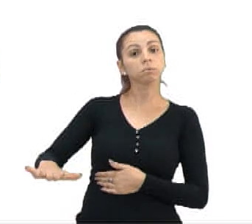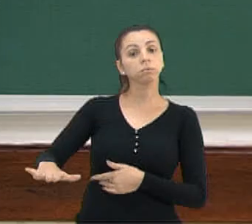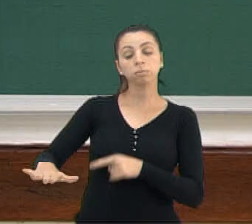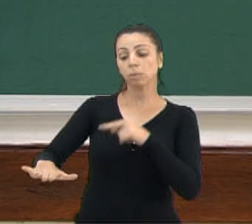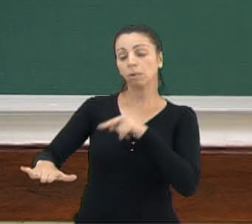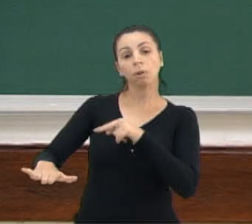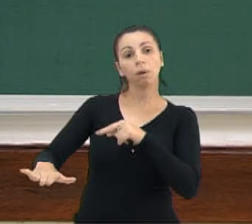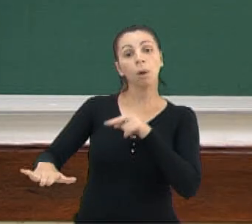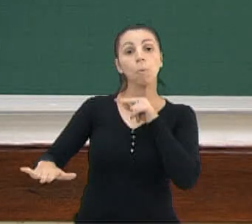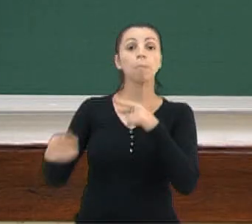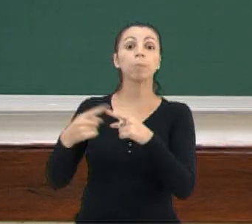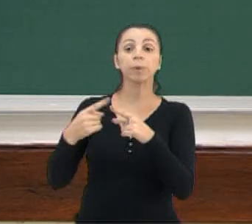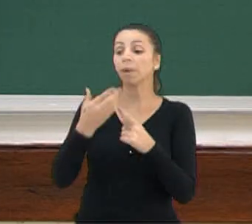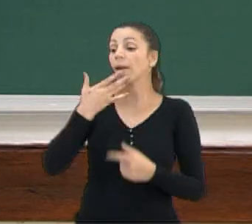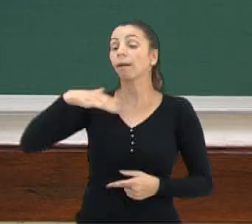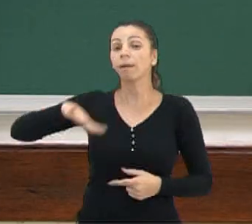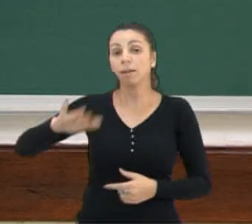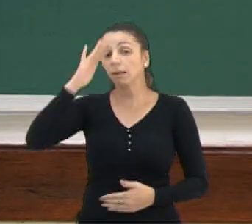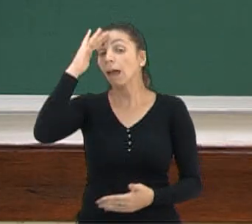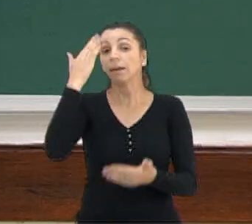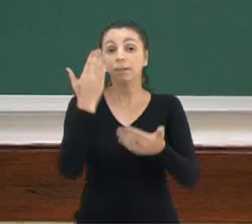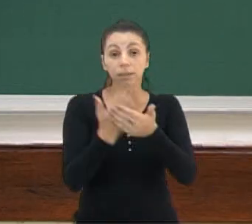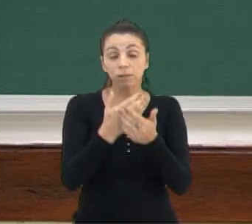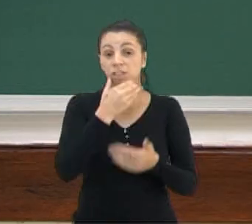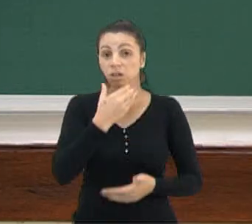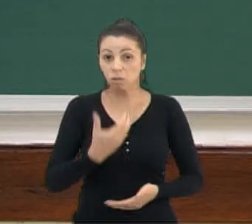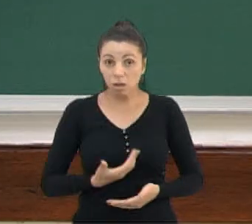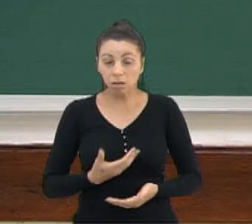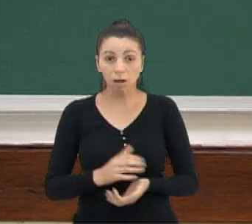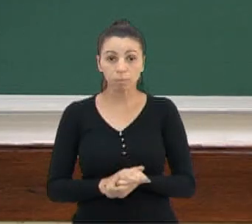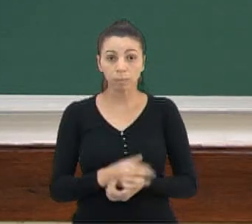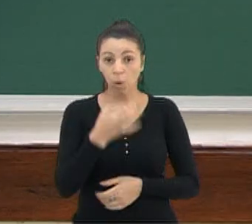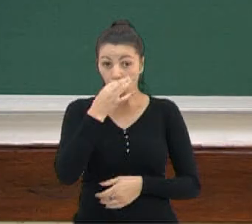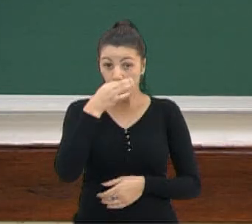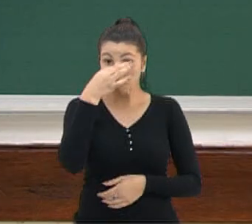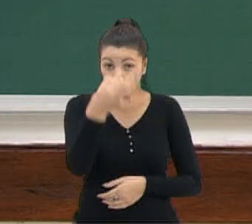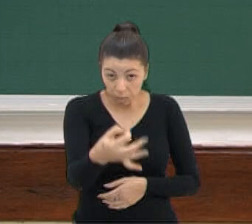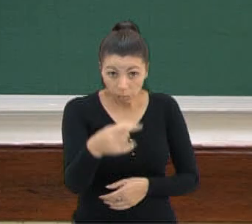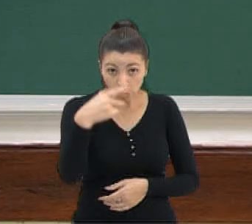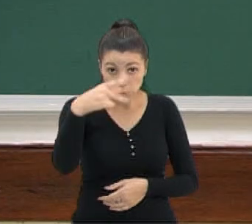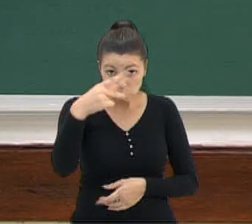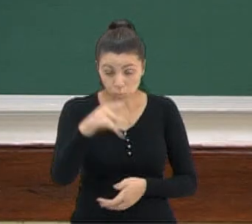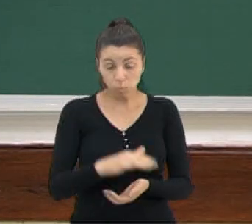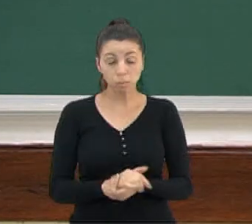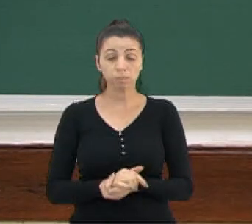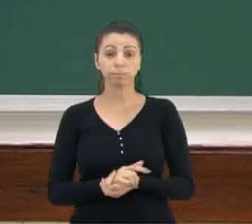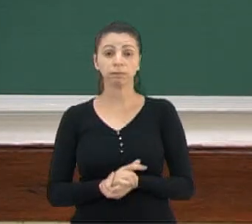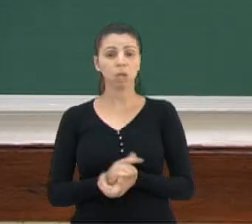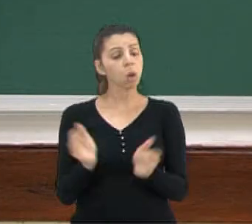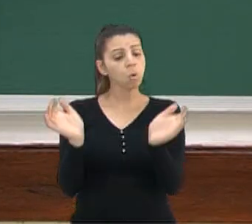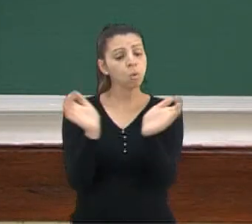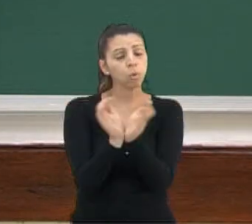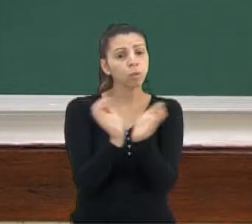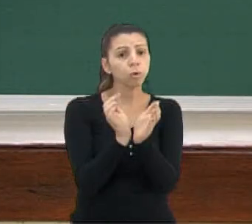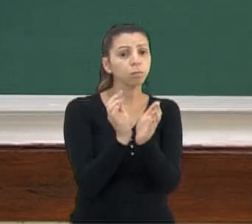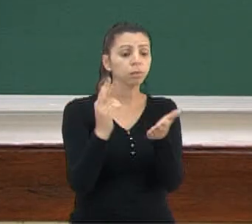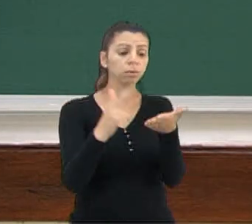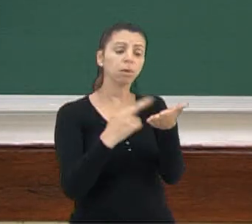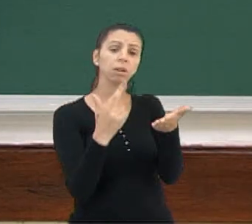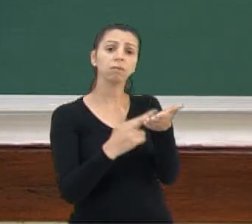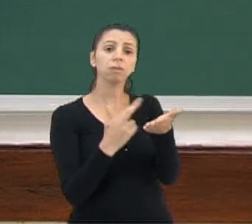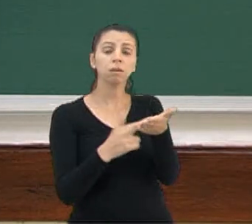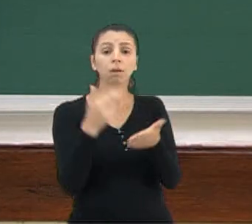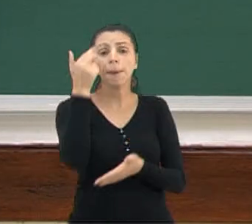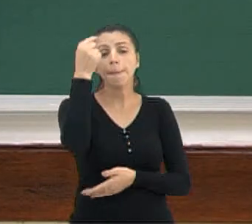vocês acham, né, que o pessoal dessa revista ela fez a revista pensando